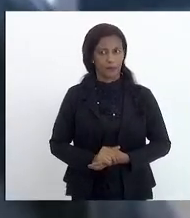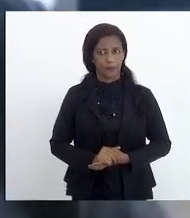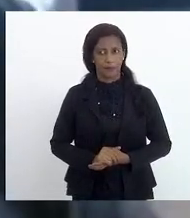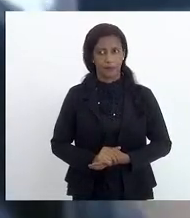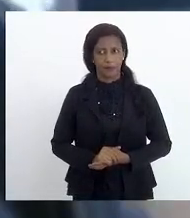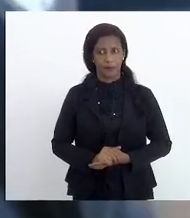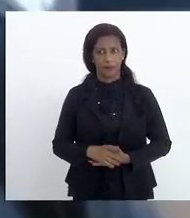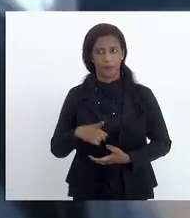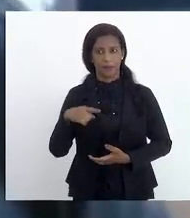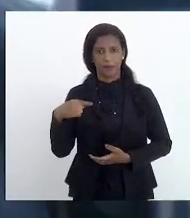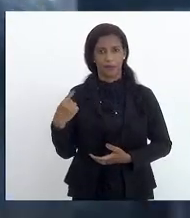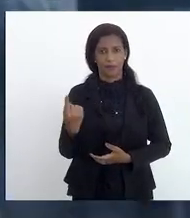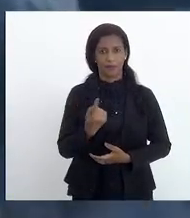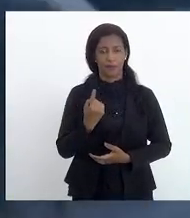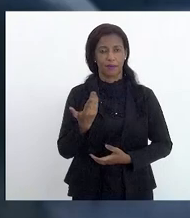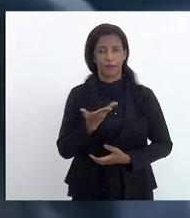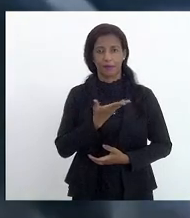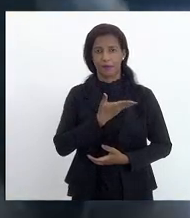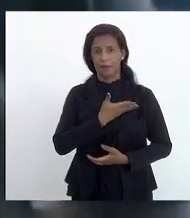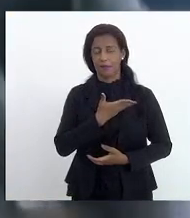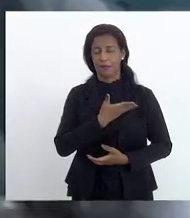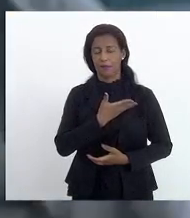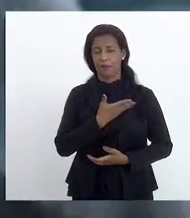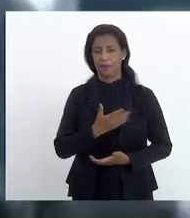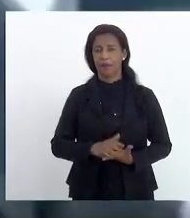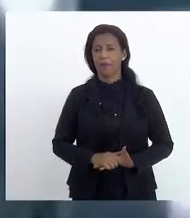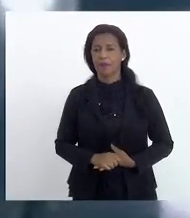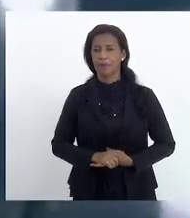a nossa companheira